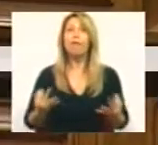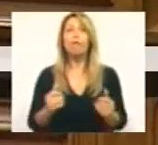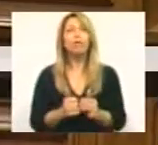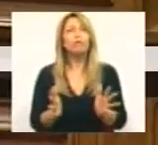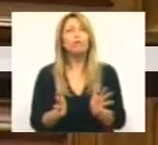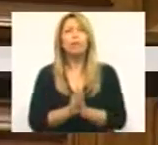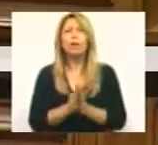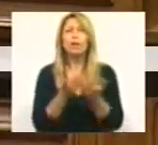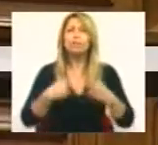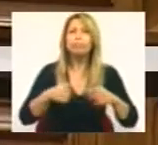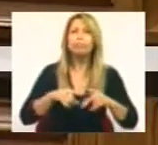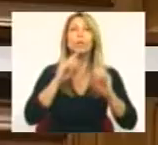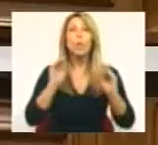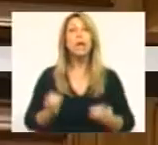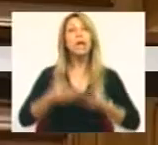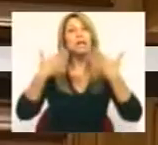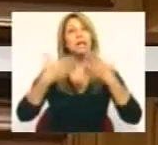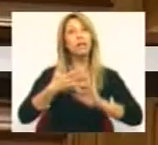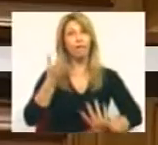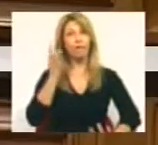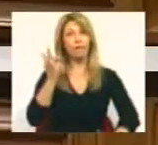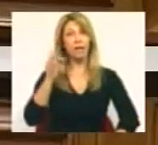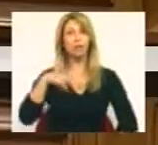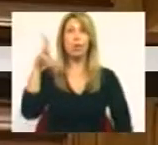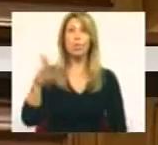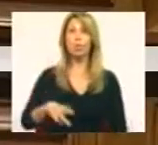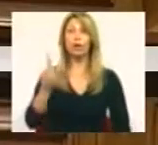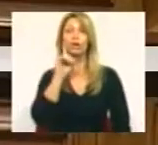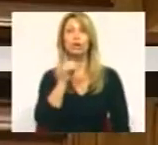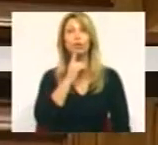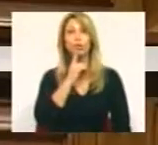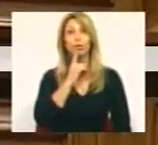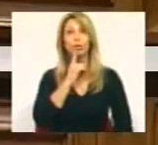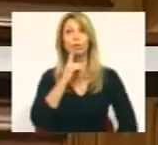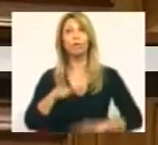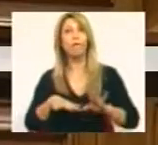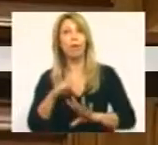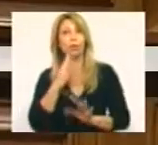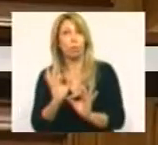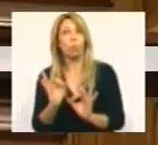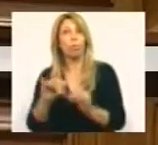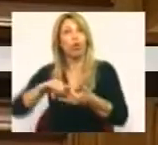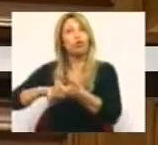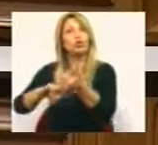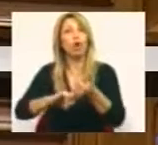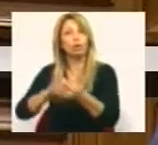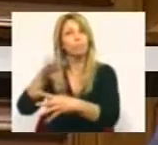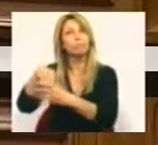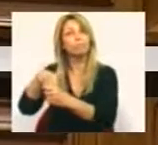e iniciativas promovidas pela Federação Portuguesa das Associações de Surdos e dos seus próprios associados,